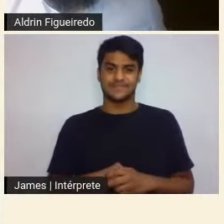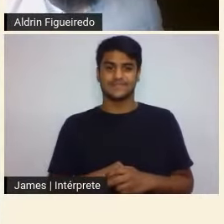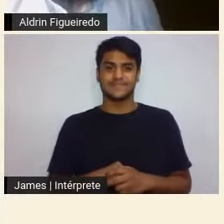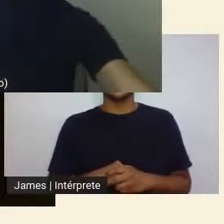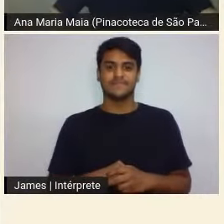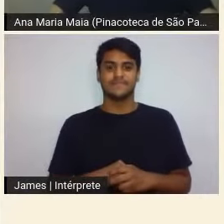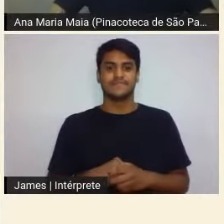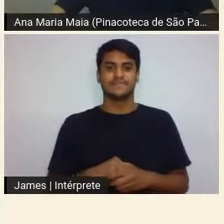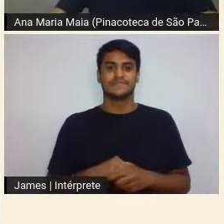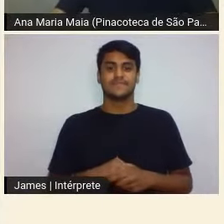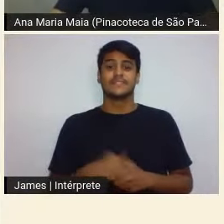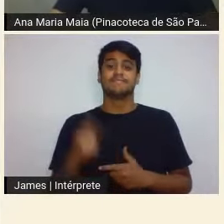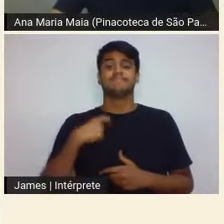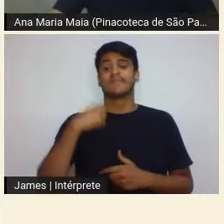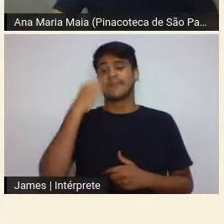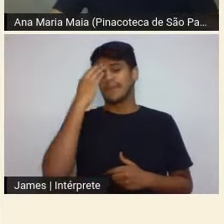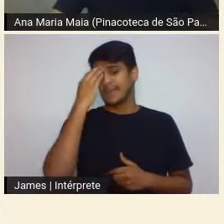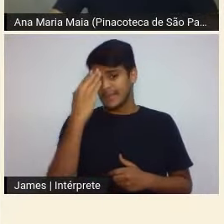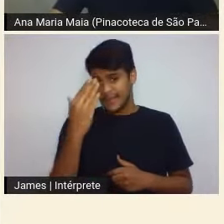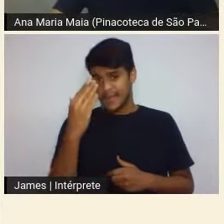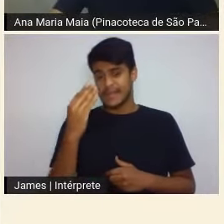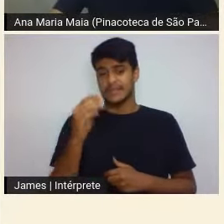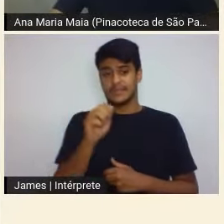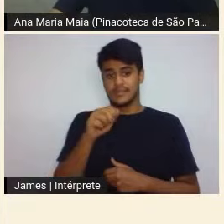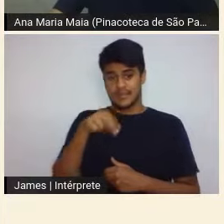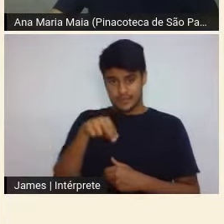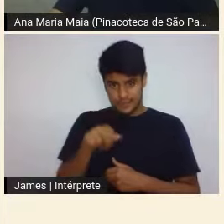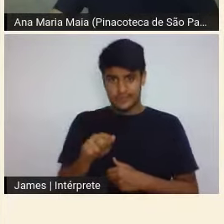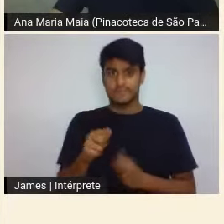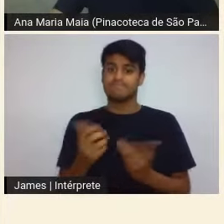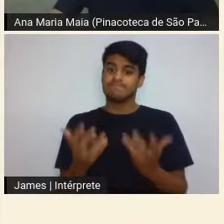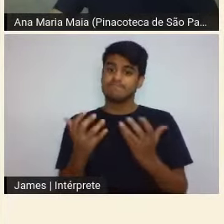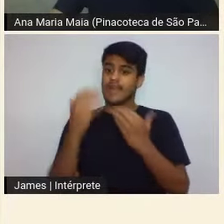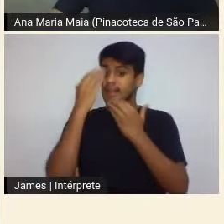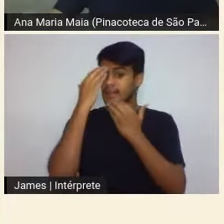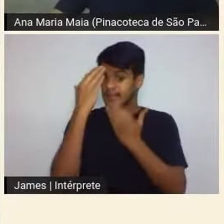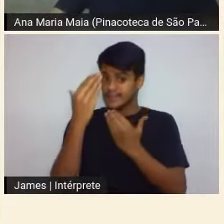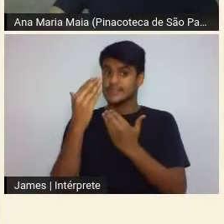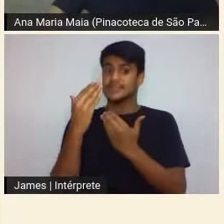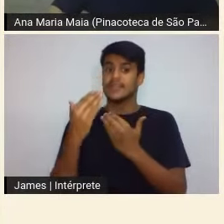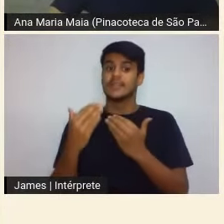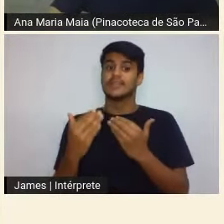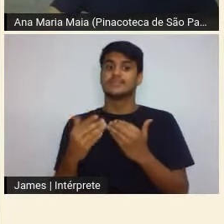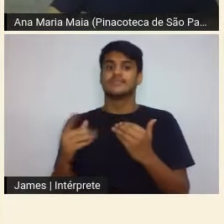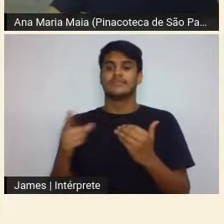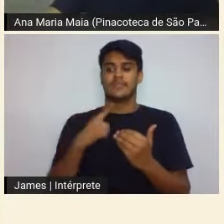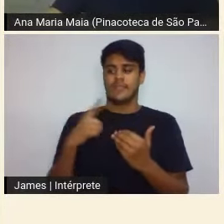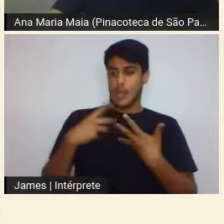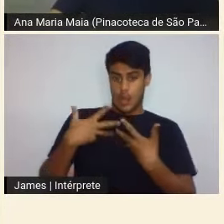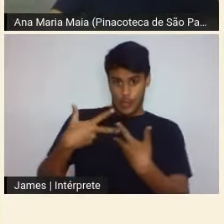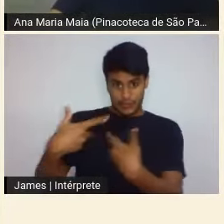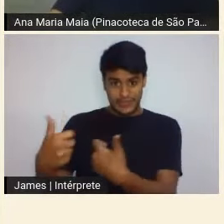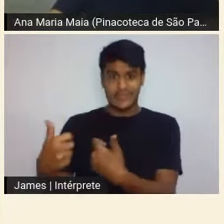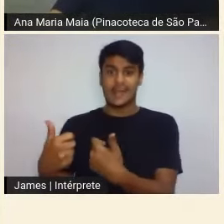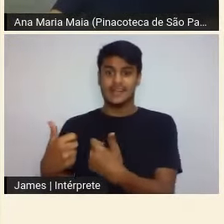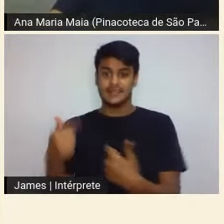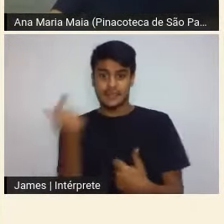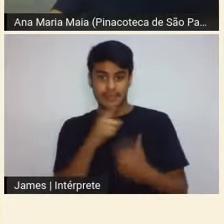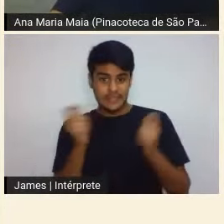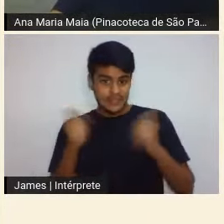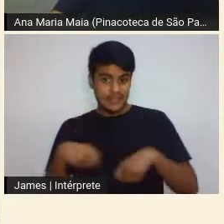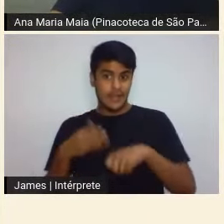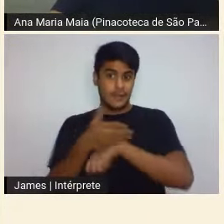Bem, muito obrigado, Ana. Eu quero agradecer logo de entrada o convite para participar desse evento,